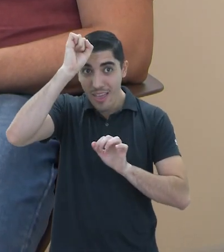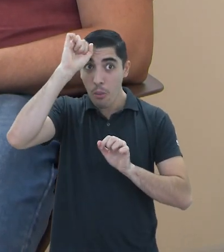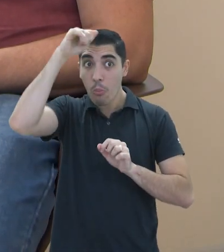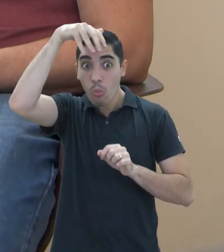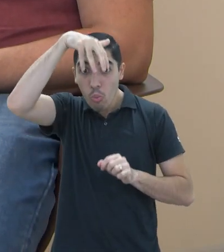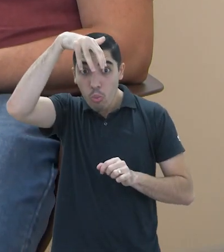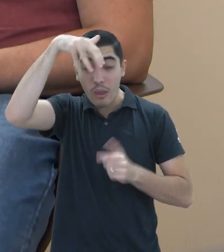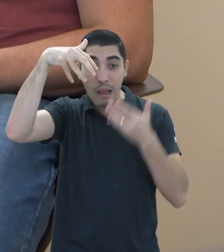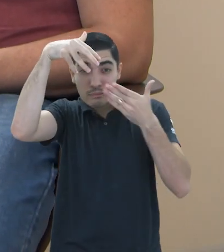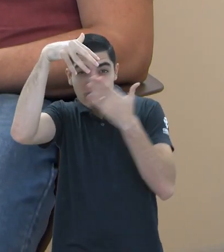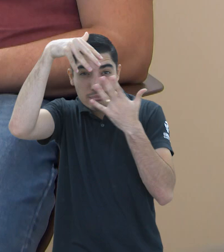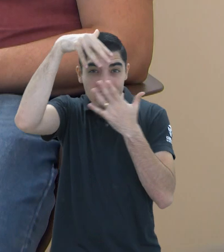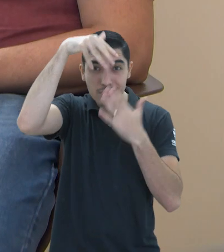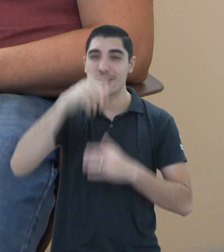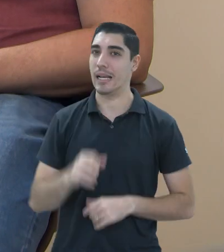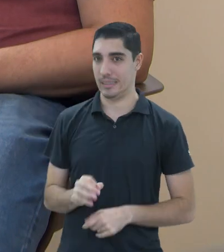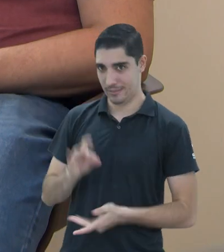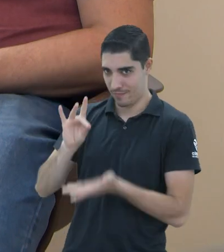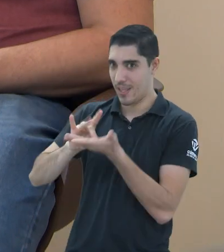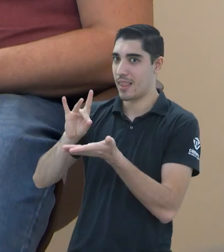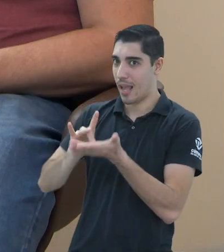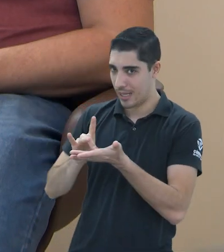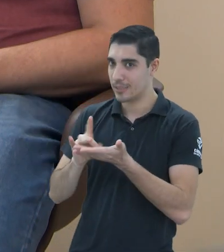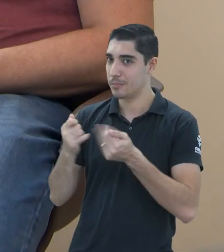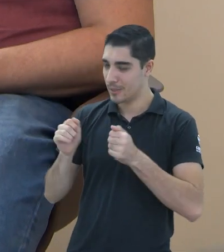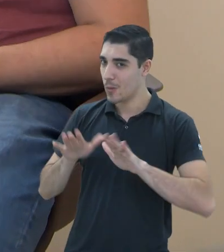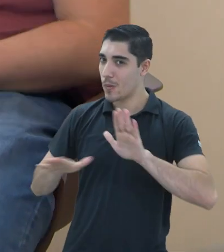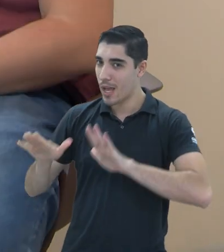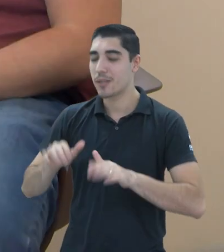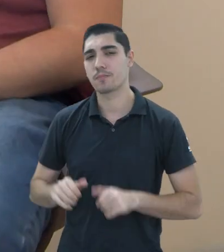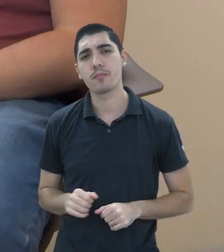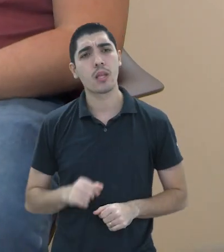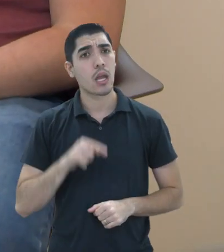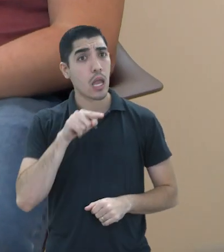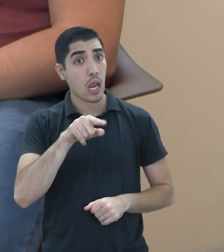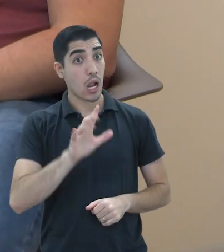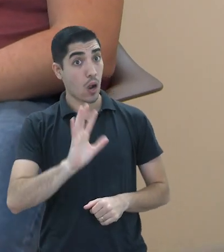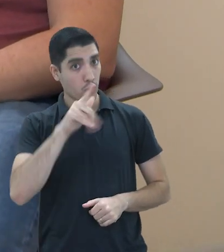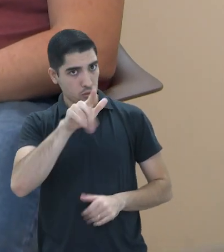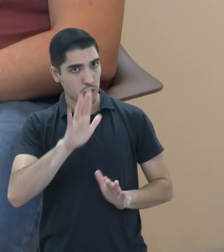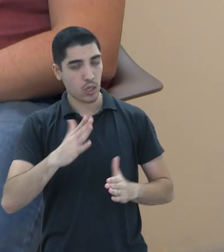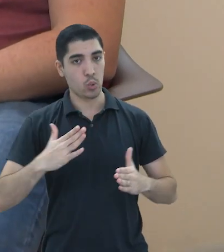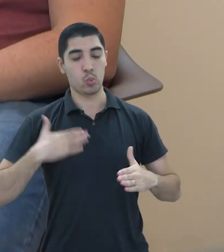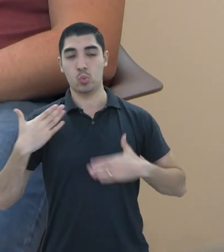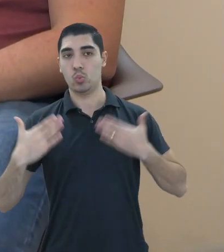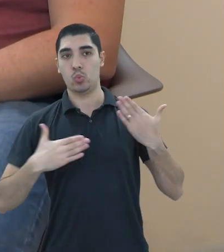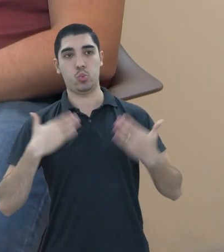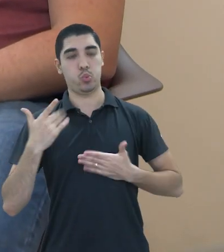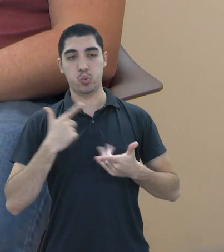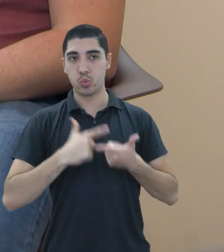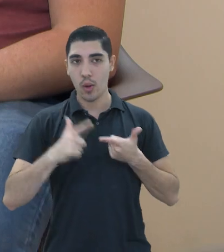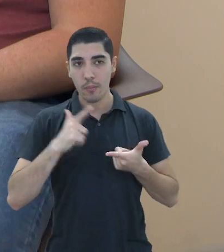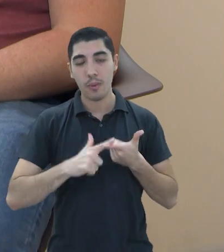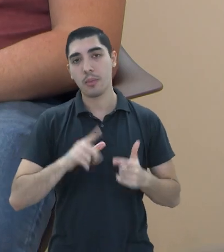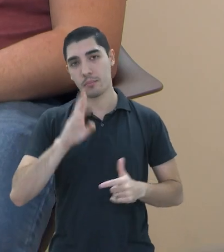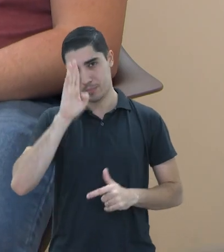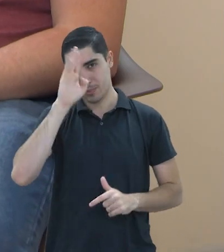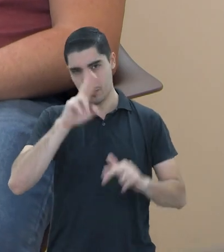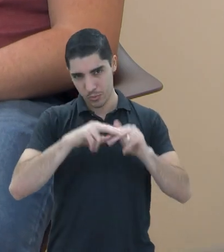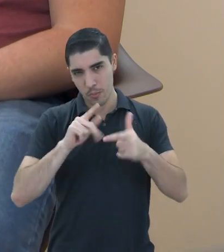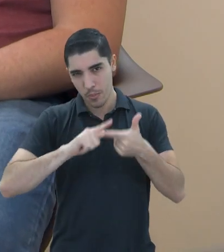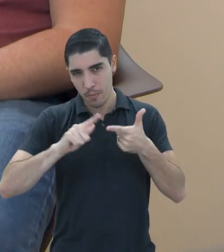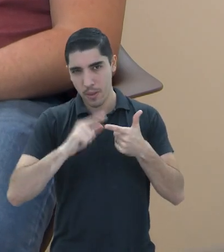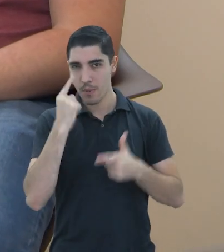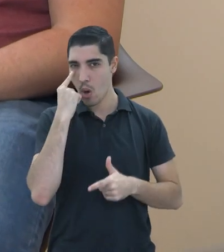sem pelinho ali nos olhos. Com certeza. Agora, Rodrigo, ela deu um susto em relação ao assunto saúde dos olhos. Ela te deu um